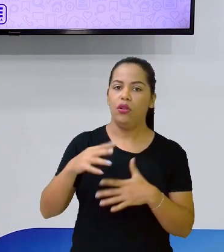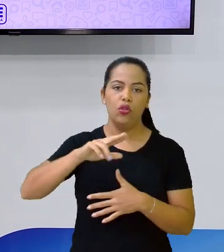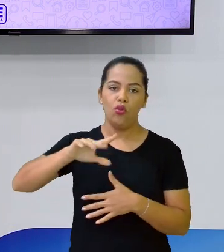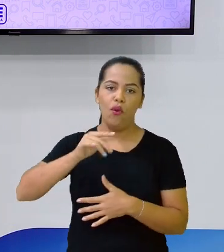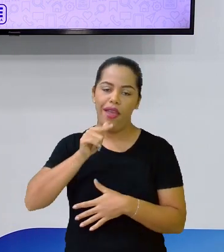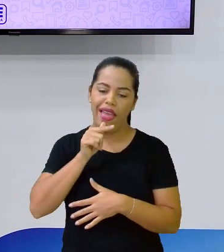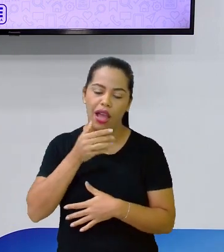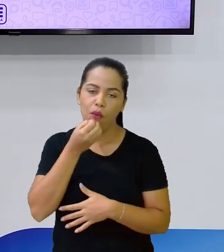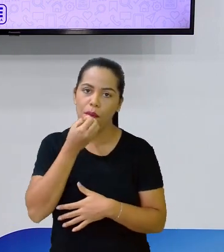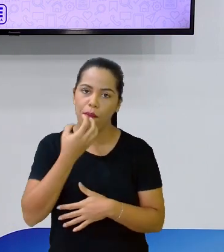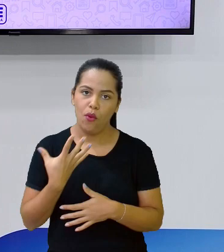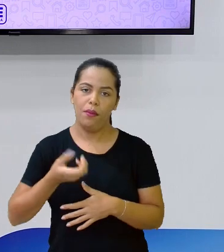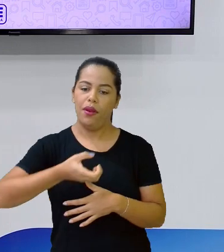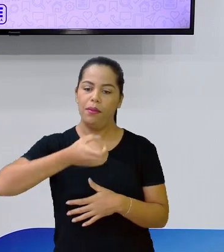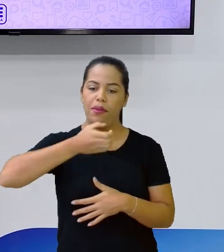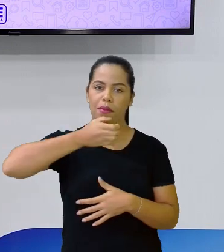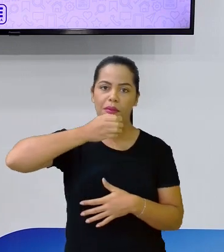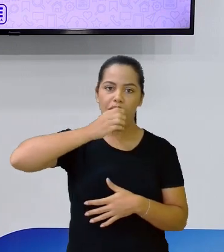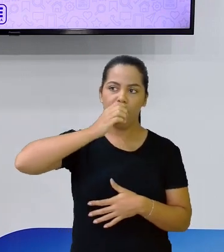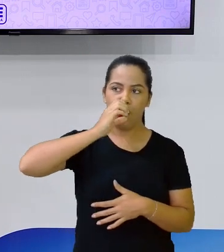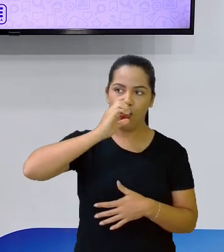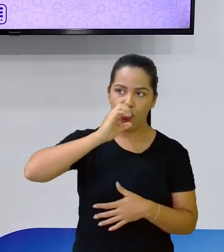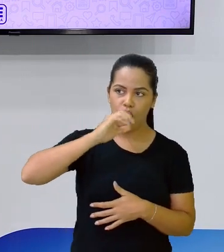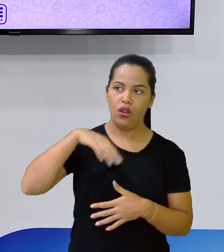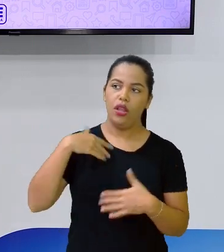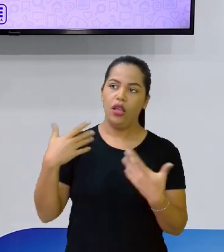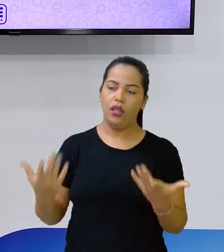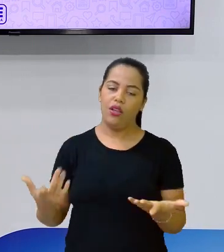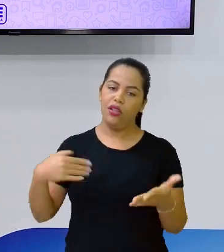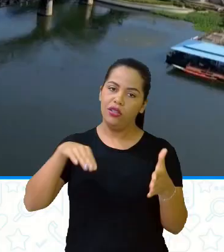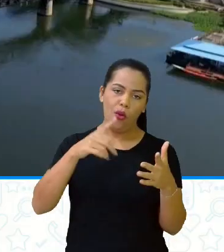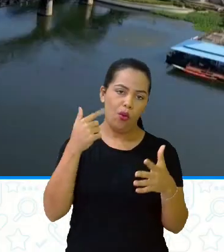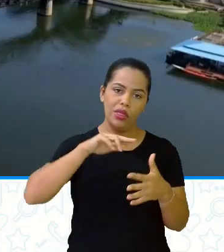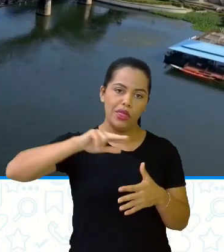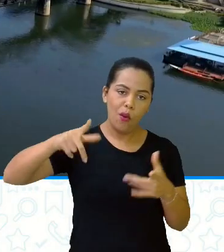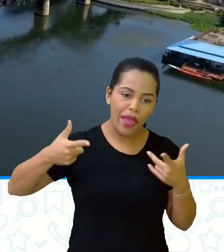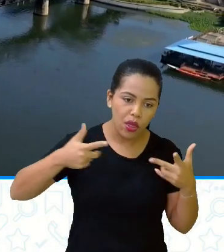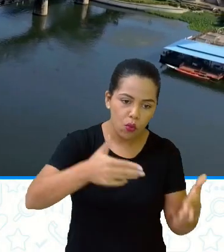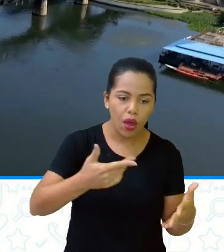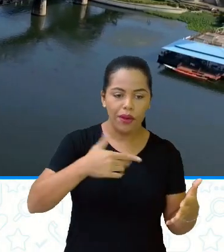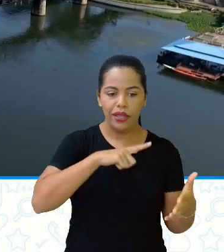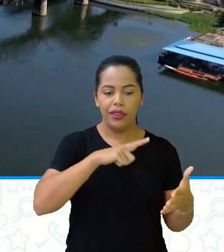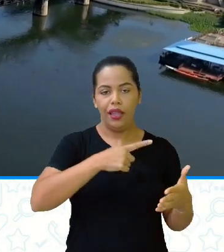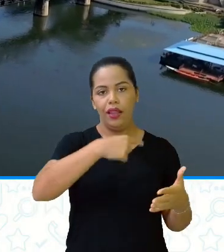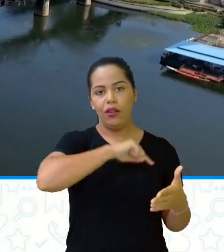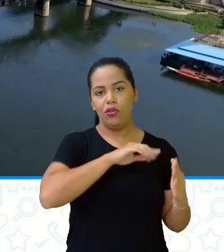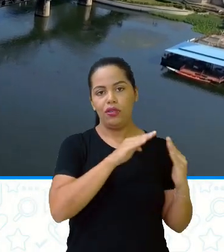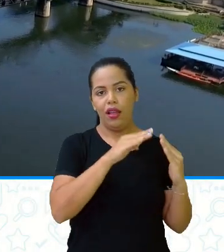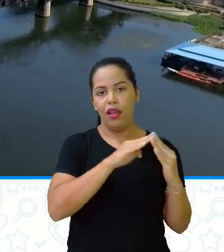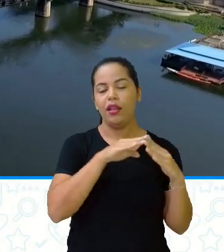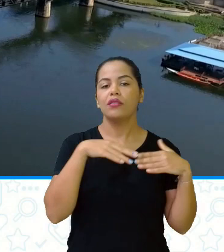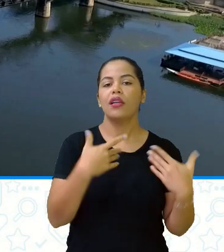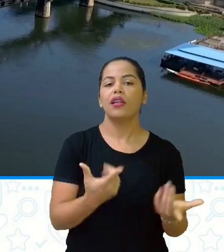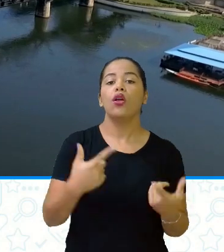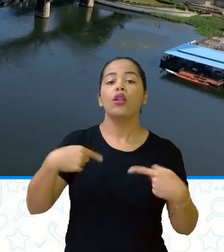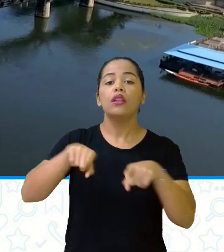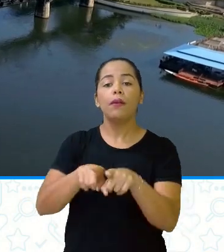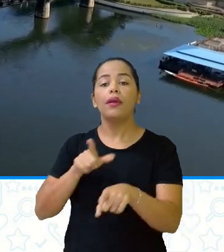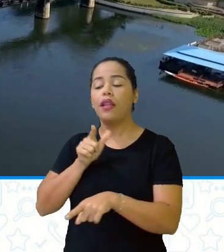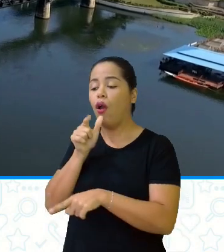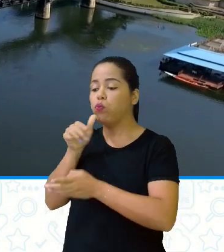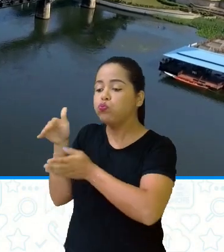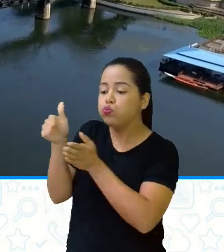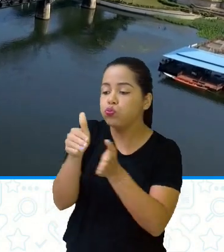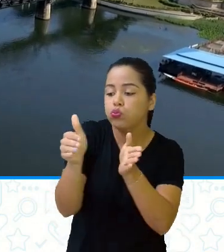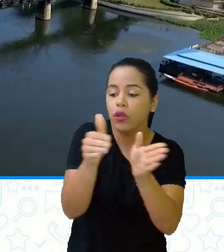água potável, aquela água que chega nas nossas residências. Também a gente tem nos rios, e uma cidade que tem